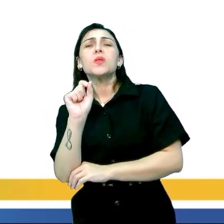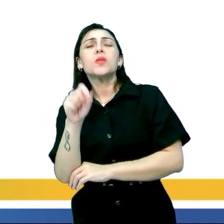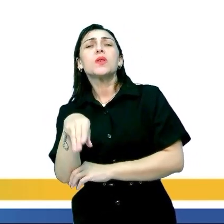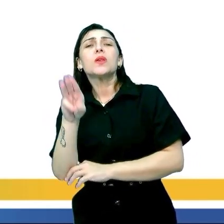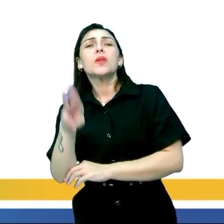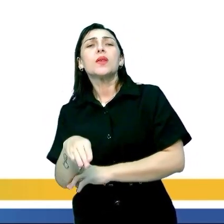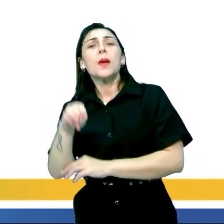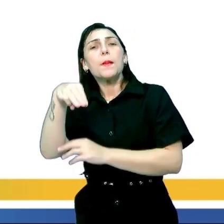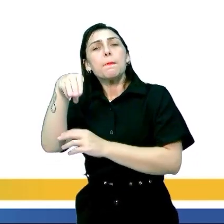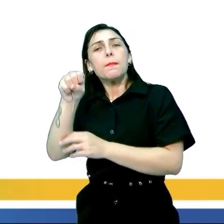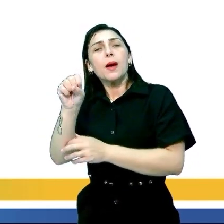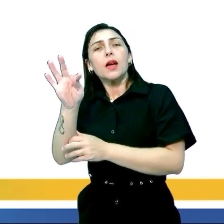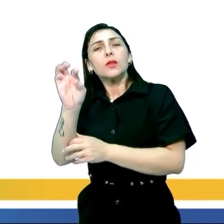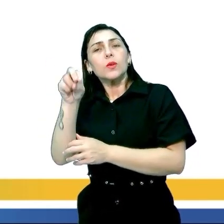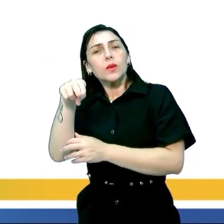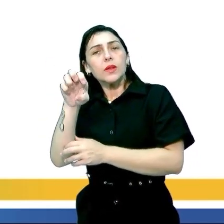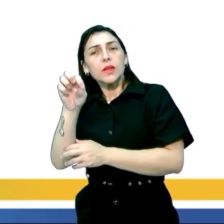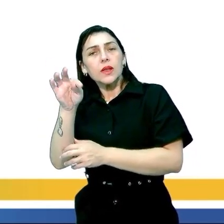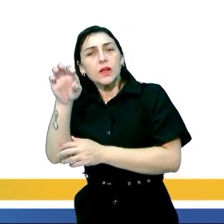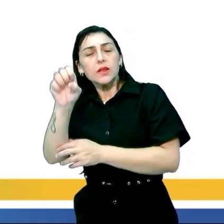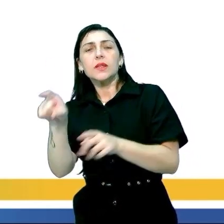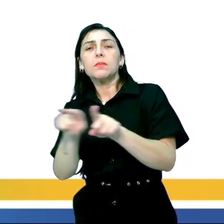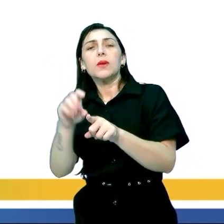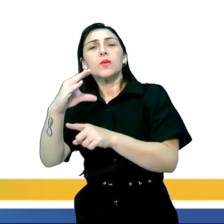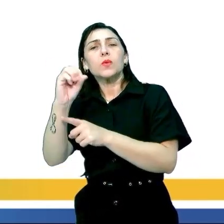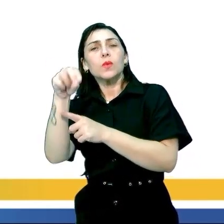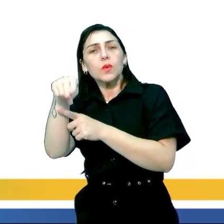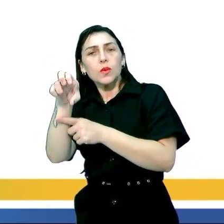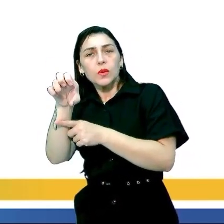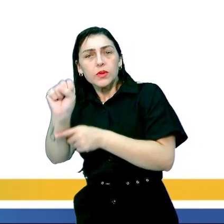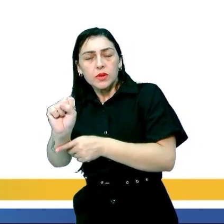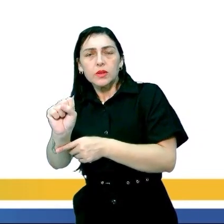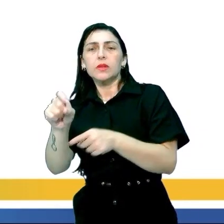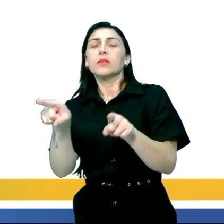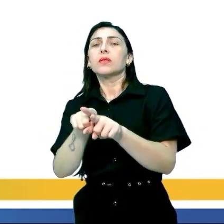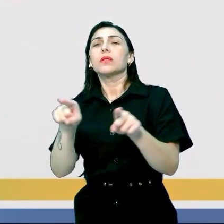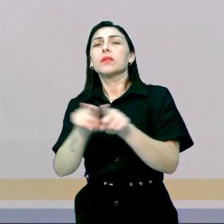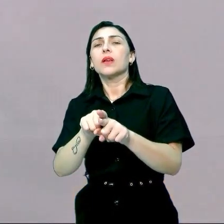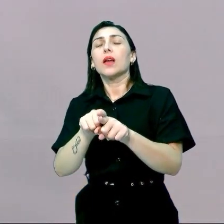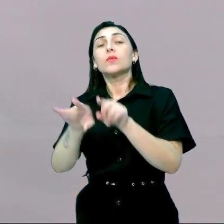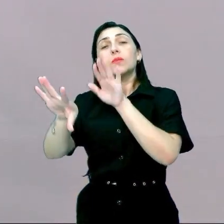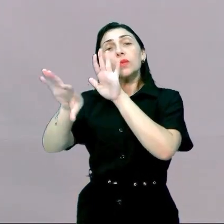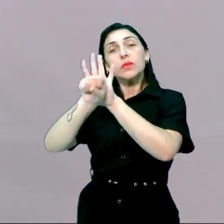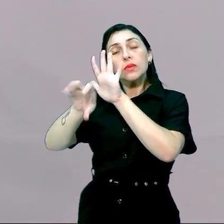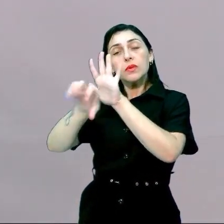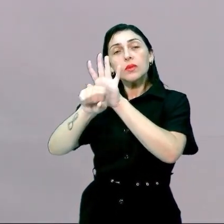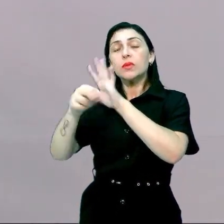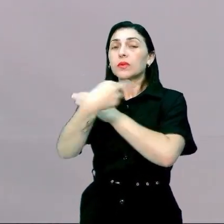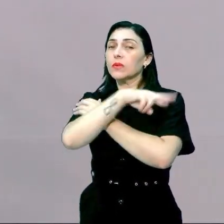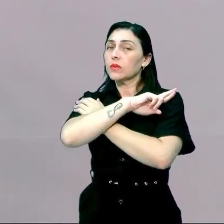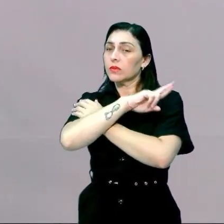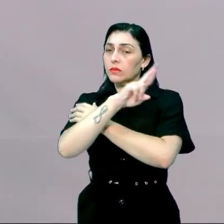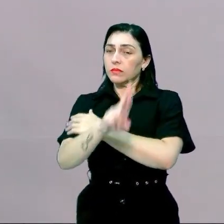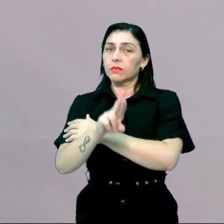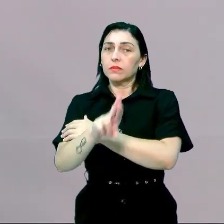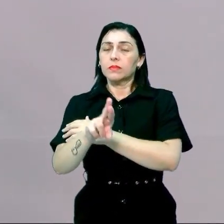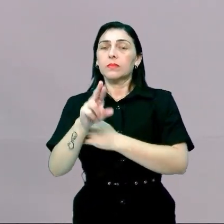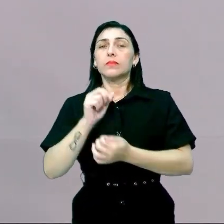Os bastonetes e os cones, né? Que são os receptores que são responsáveis